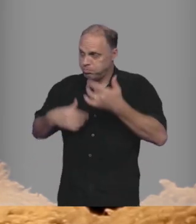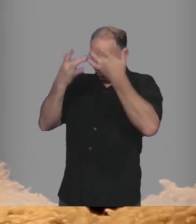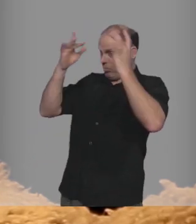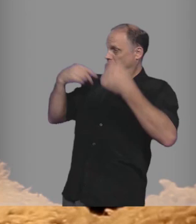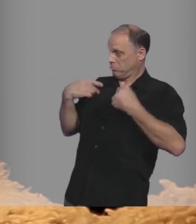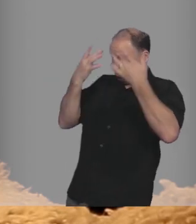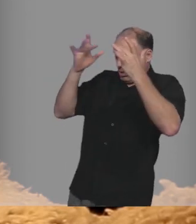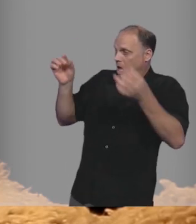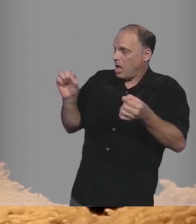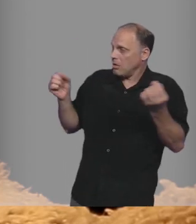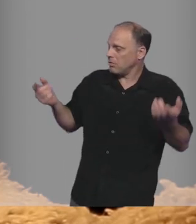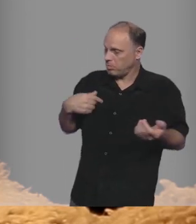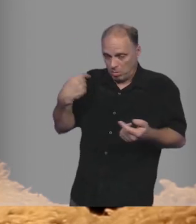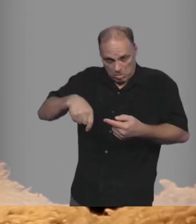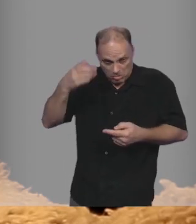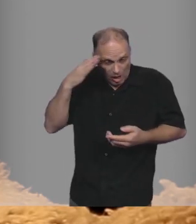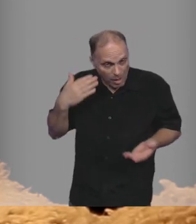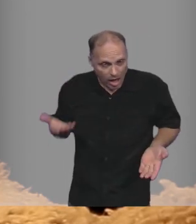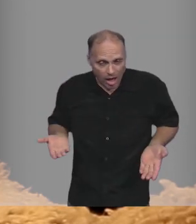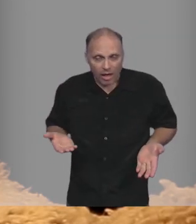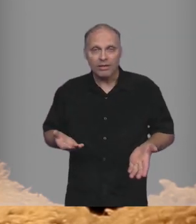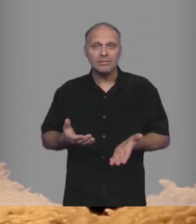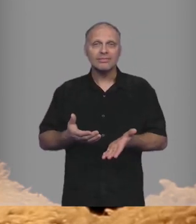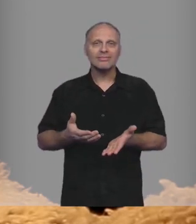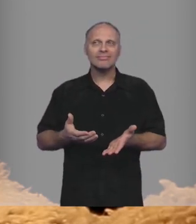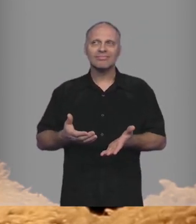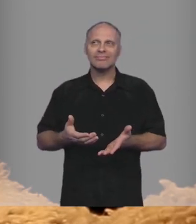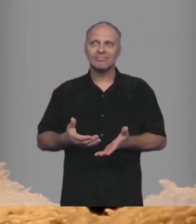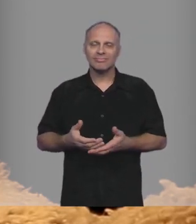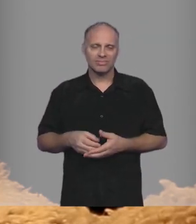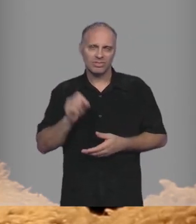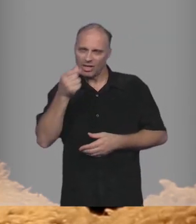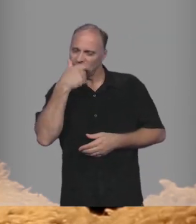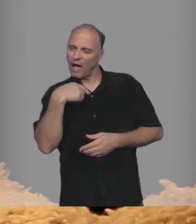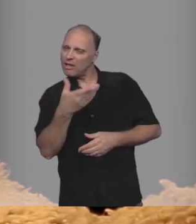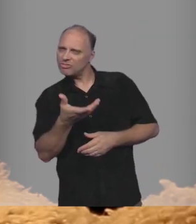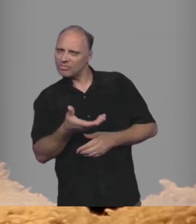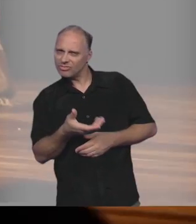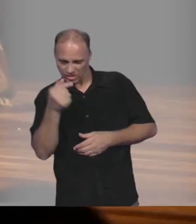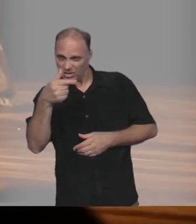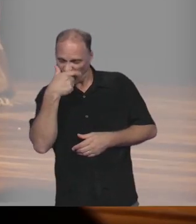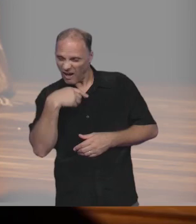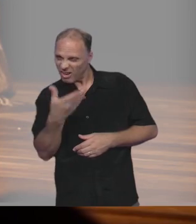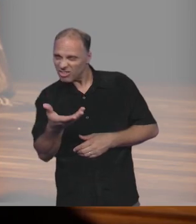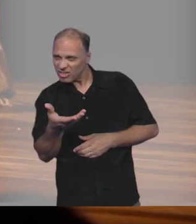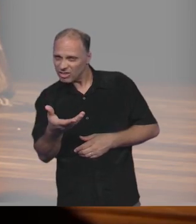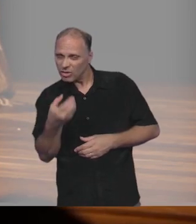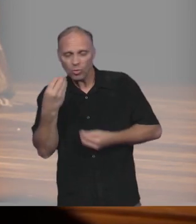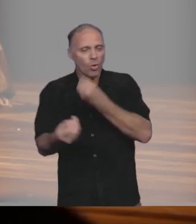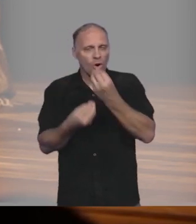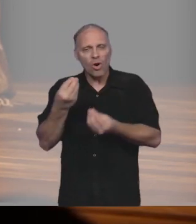Hein, seu deboche? Hein? Como é que eu vou? Daí ela... Aí se juntou, foi lá para baixo,